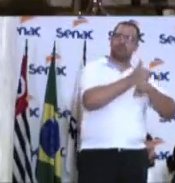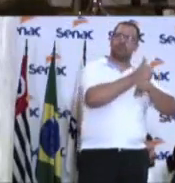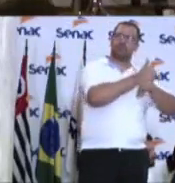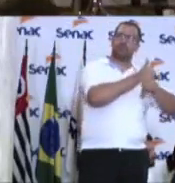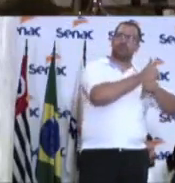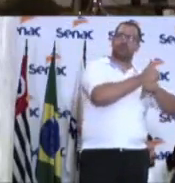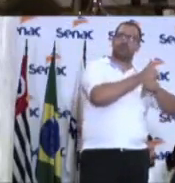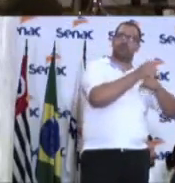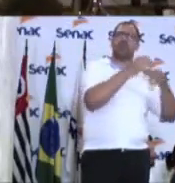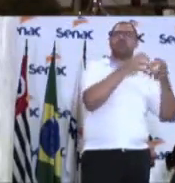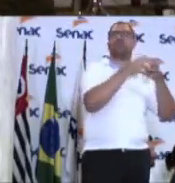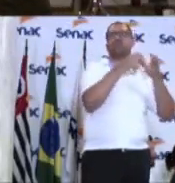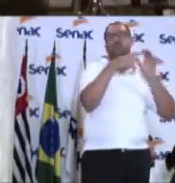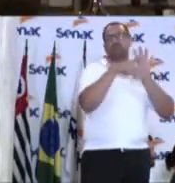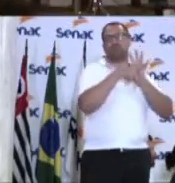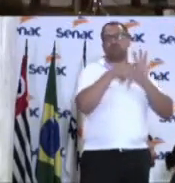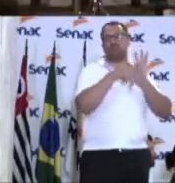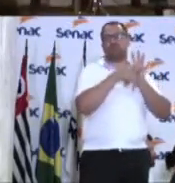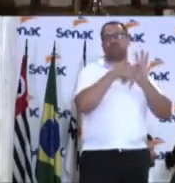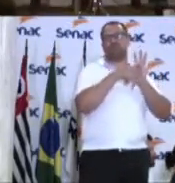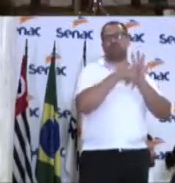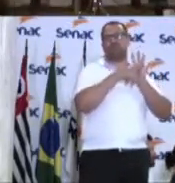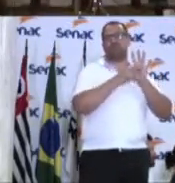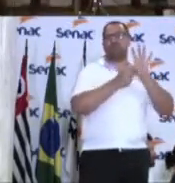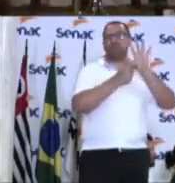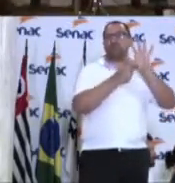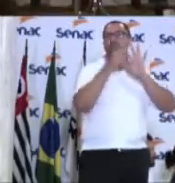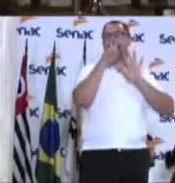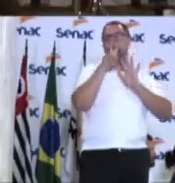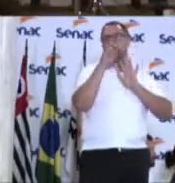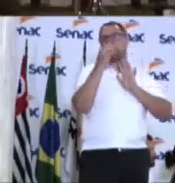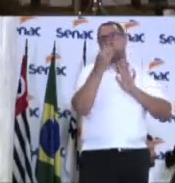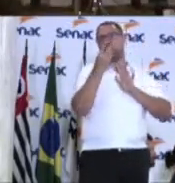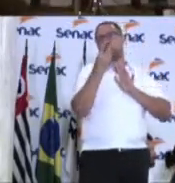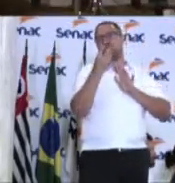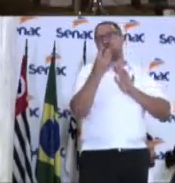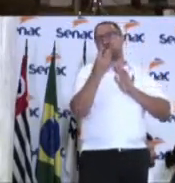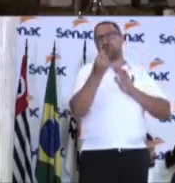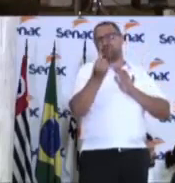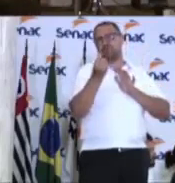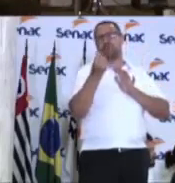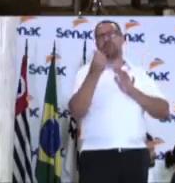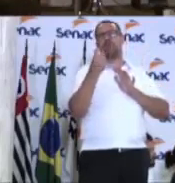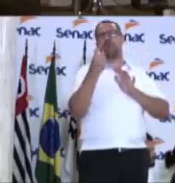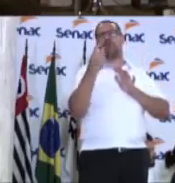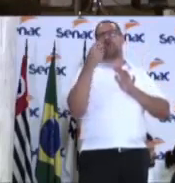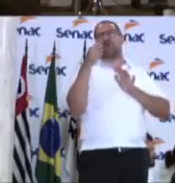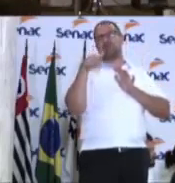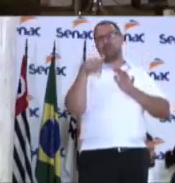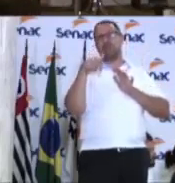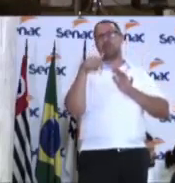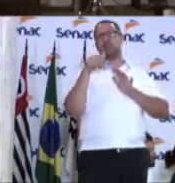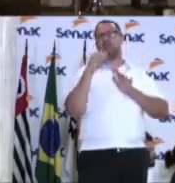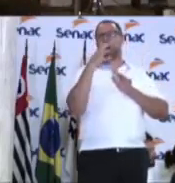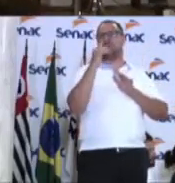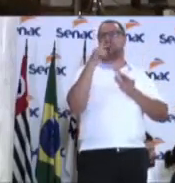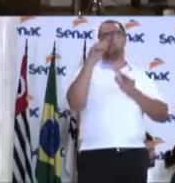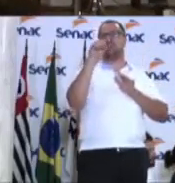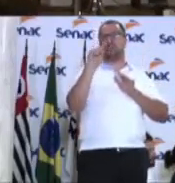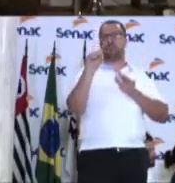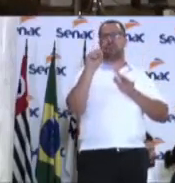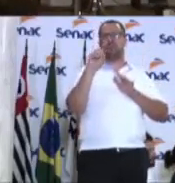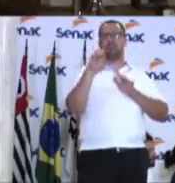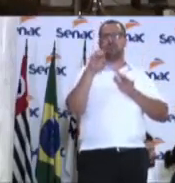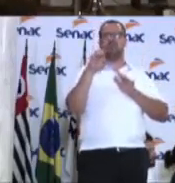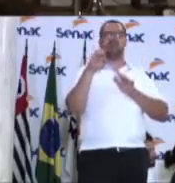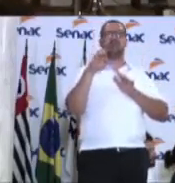dela, de todas as categorias, e apresentou 5, 6, 7 cases de sucesso. Todos aqueles cases eram cases muito inovadores, de